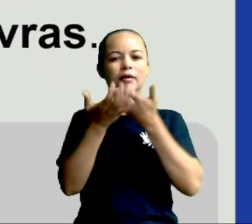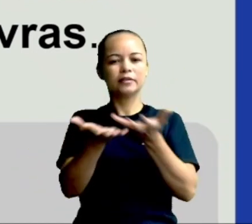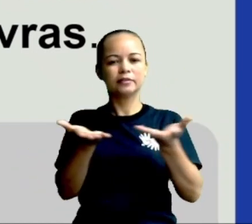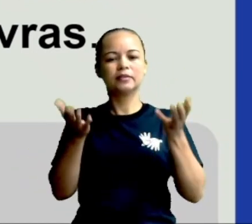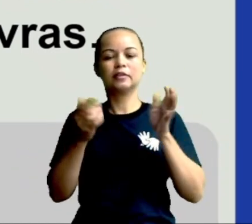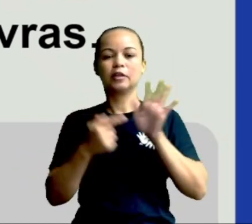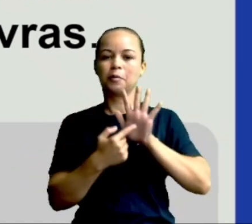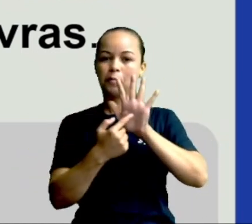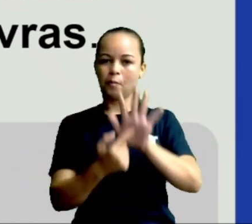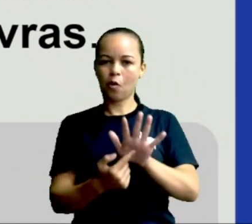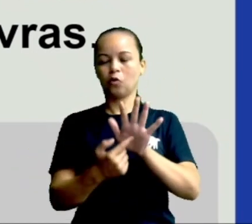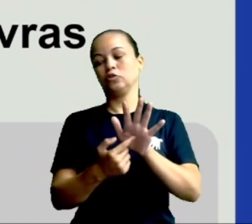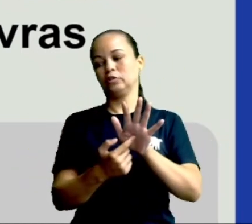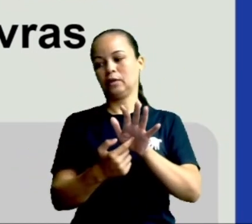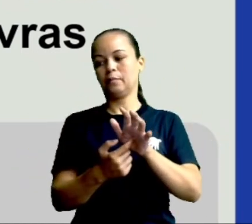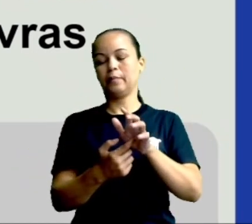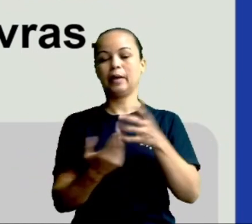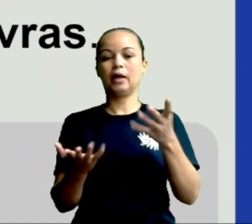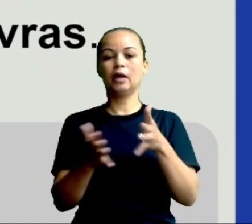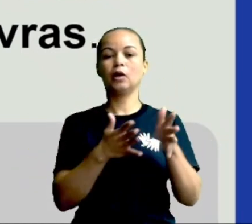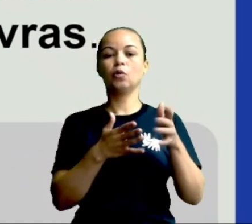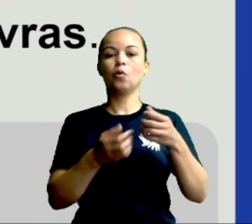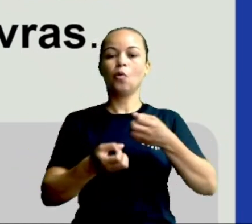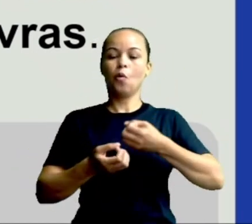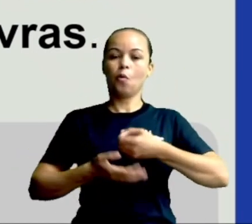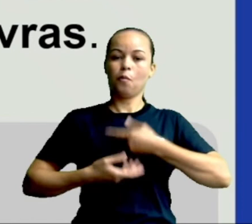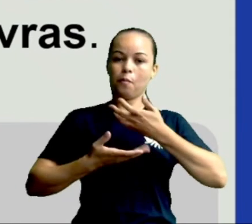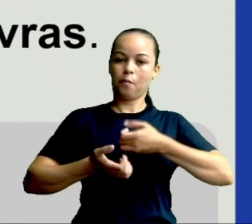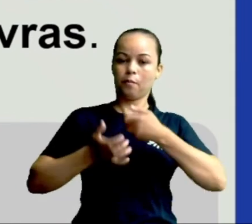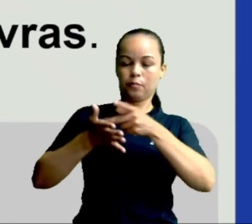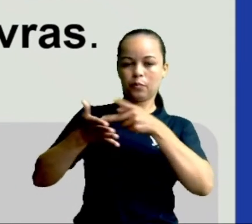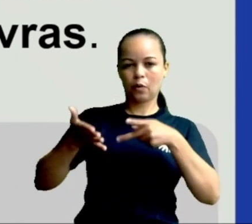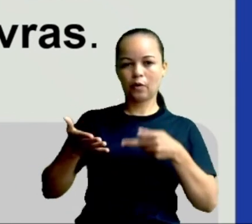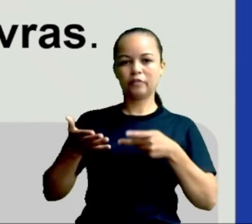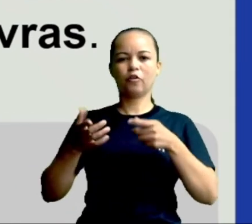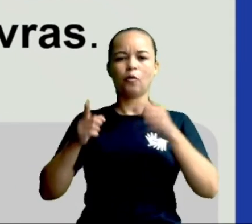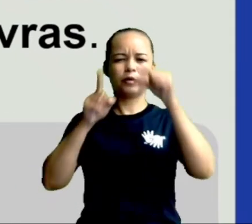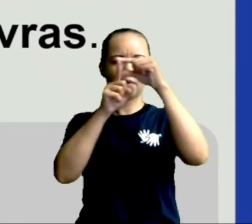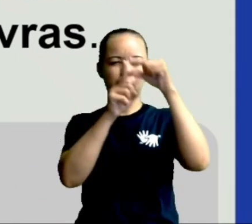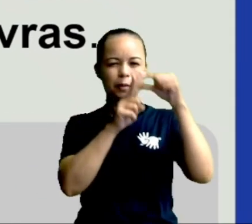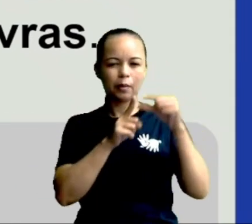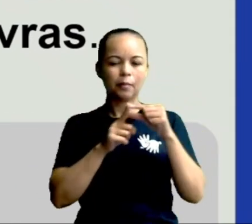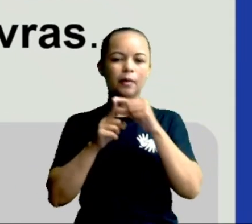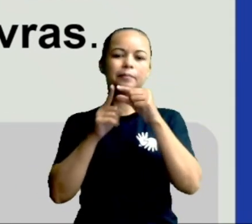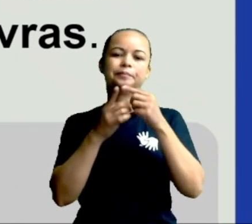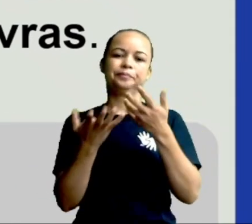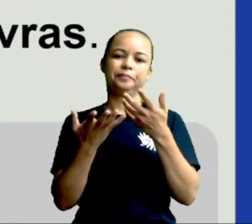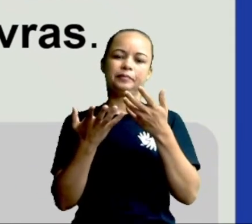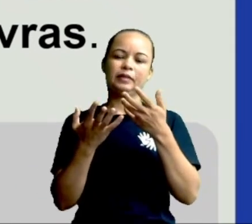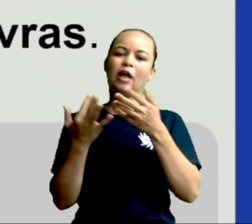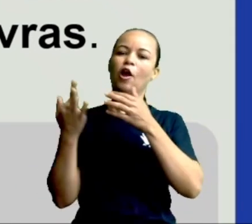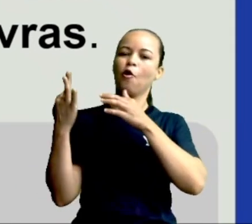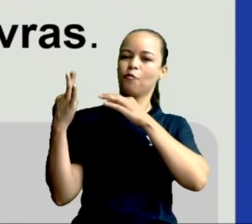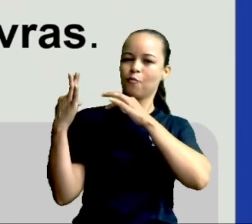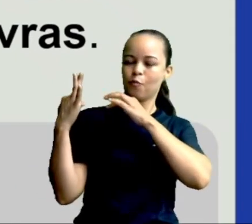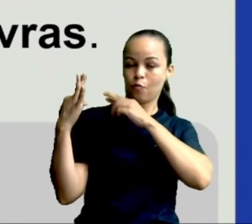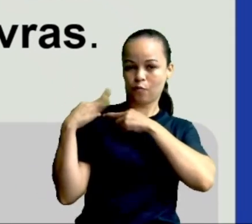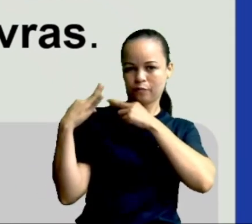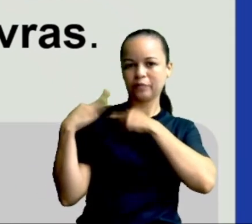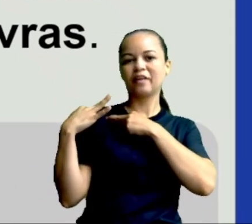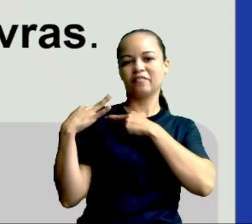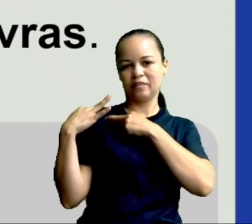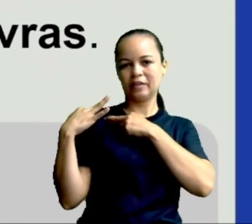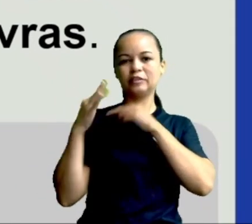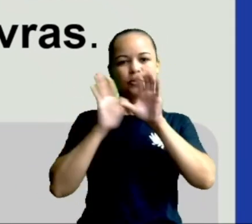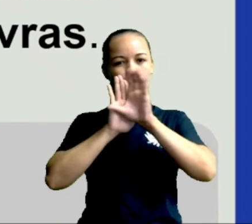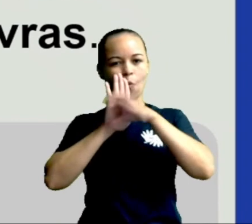estética retratada pelo poeta em forma de palavras. Percebam que é um conceito, uma definição, ou seja,